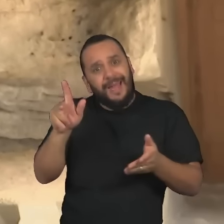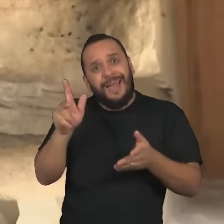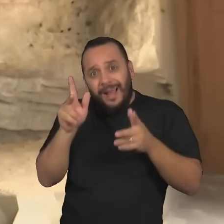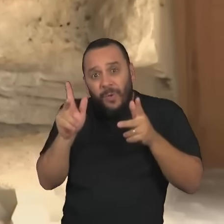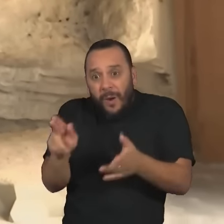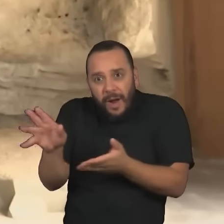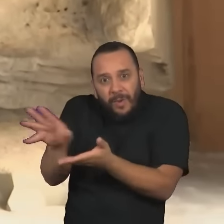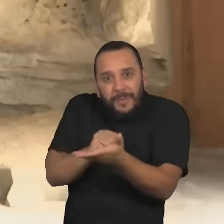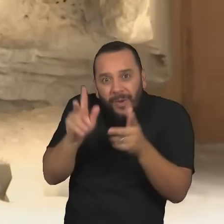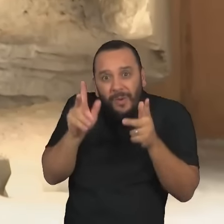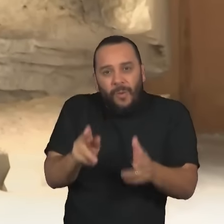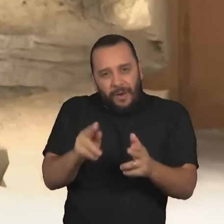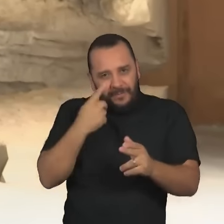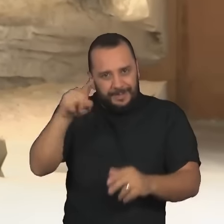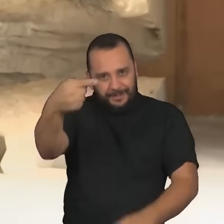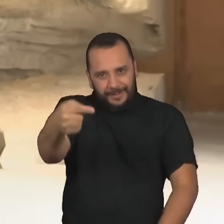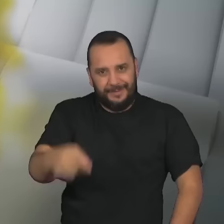vândalos.